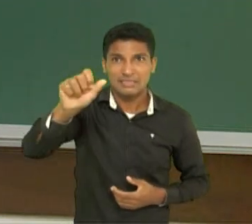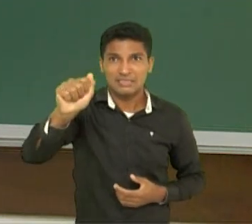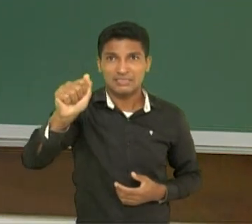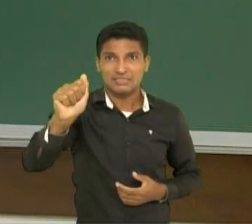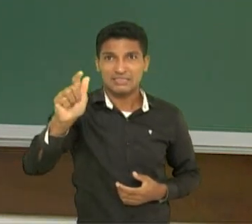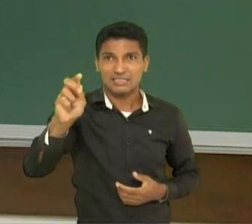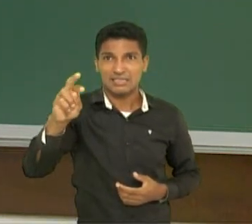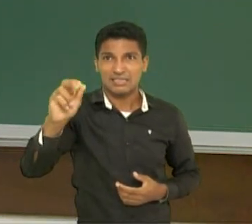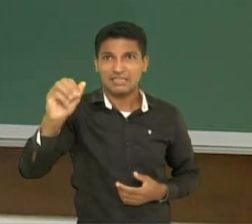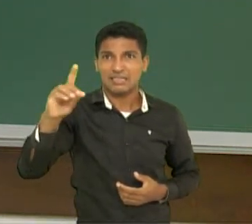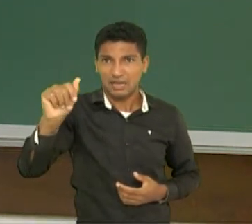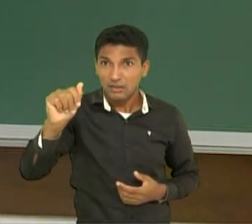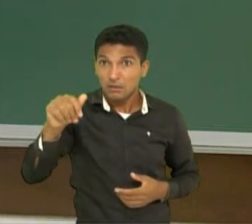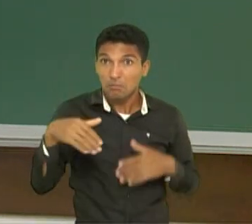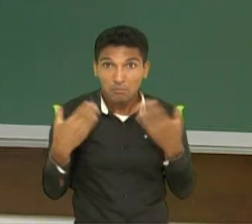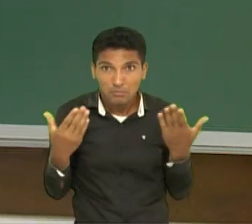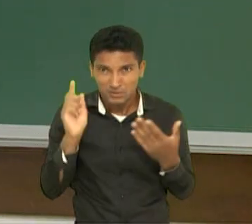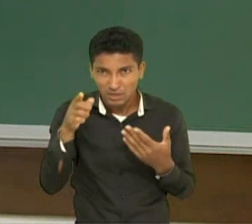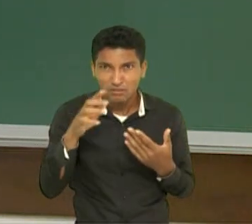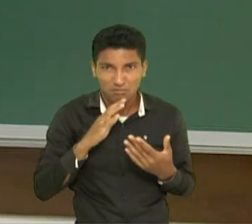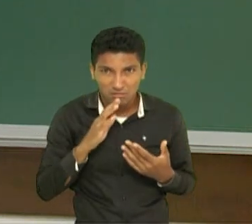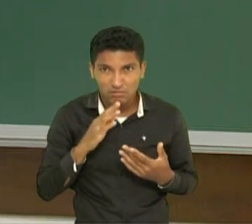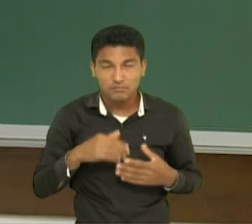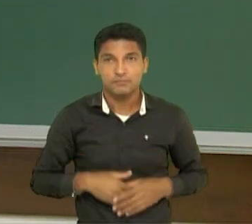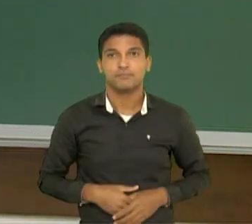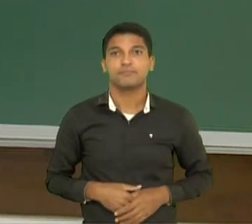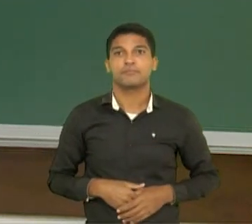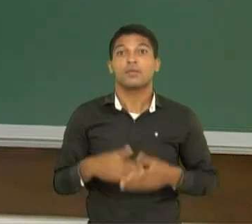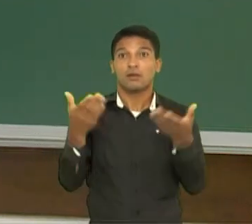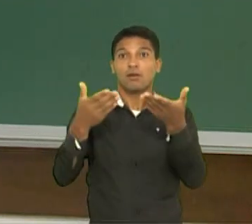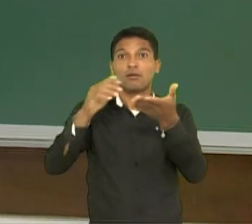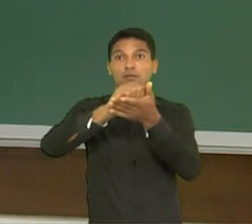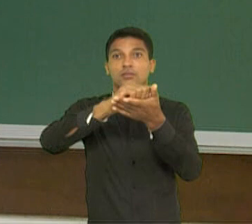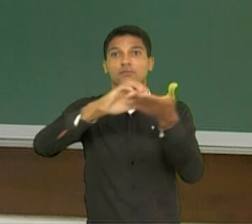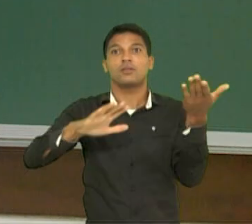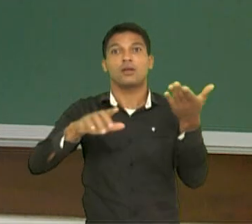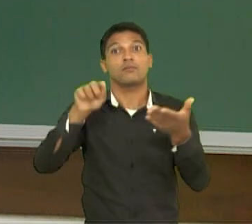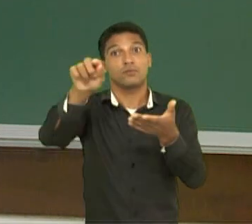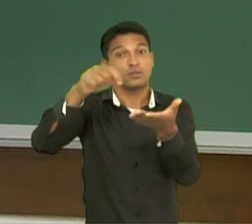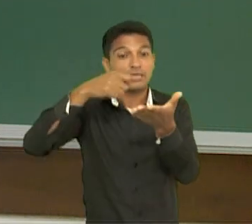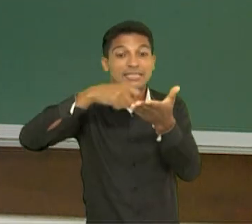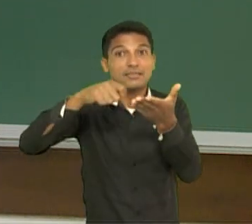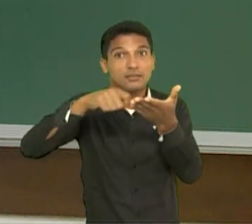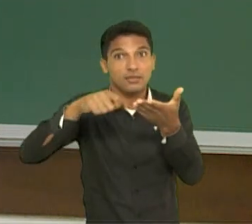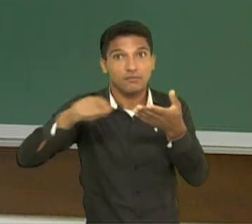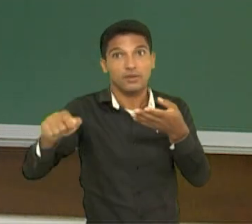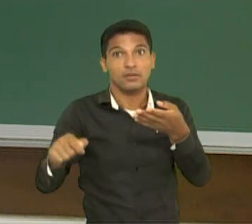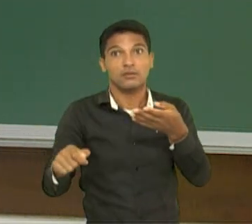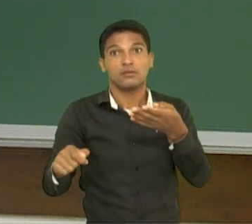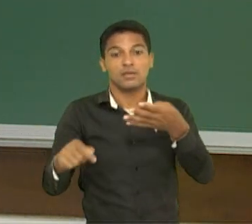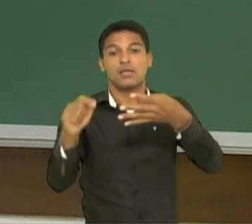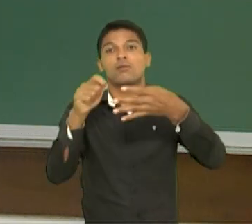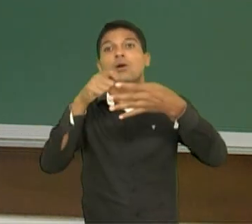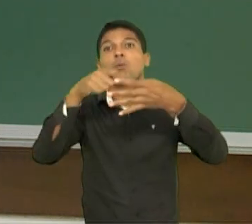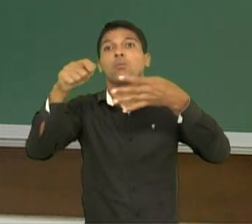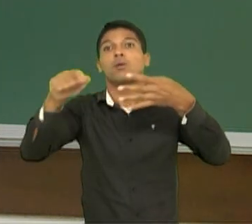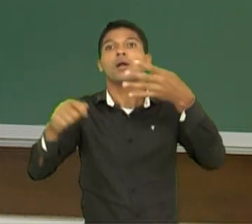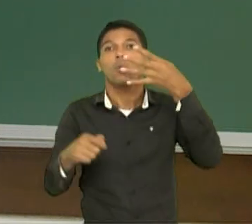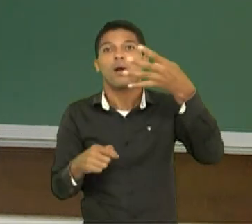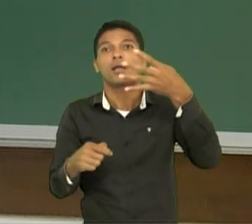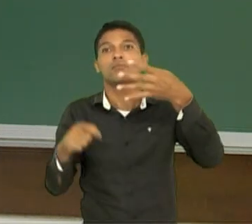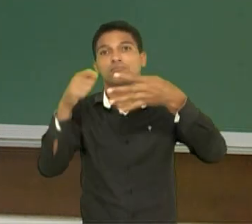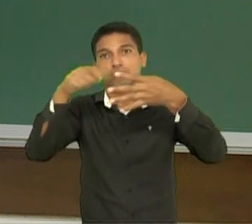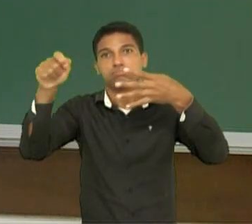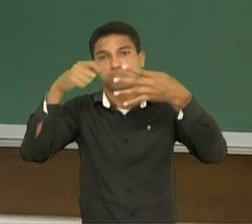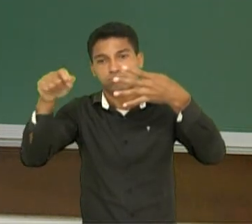atividade? Escreva um texto, vamos pensar aí no mínimo um parágrafo de 3, 4 linhas, descrevendo as